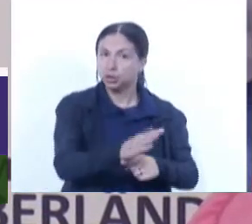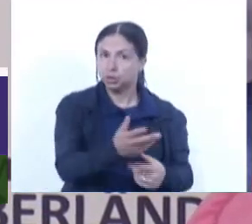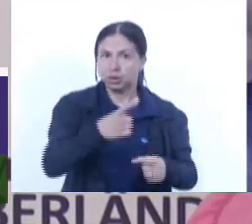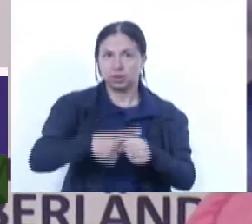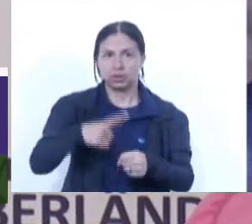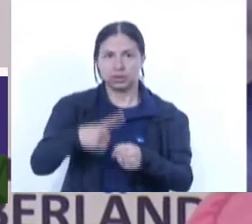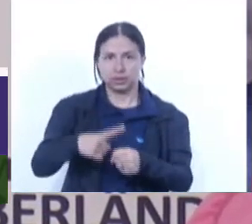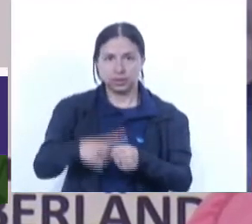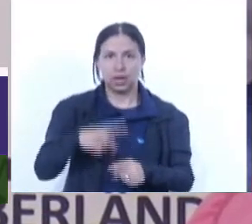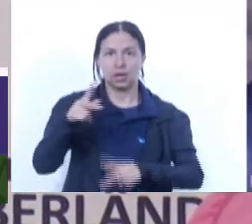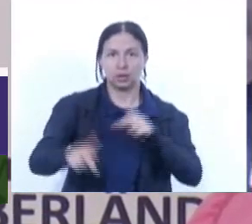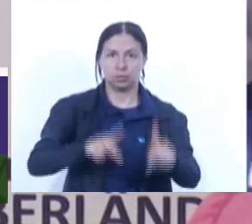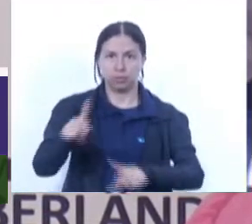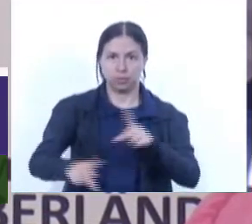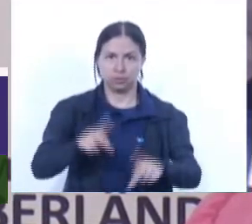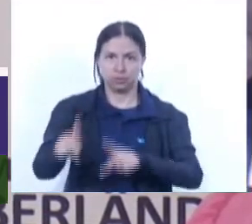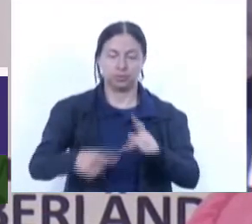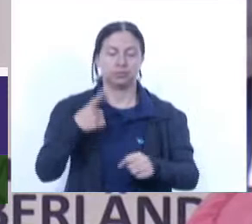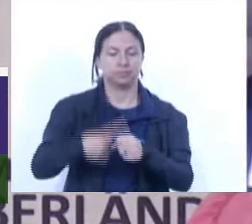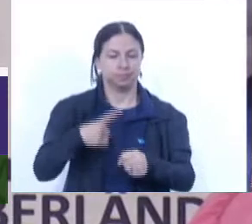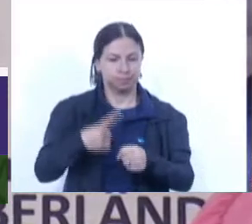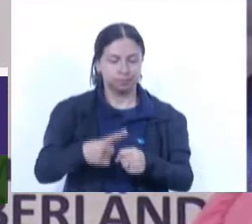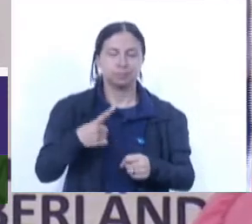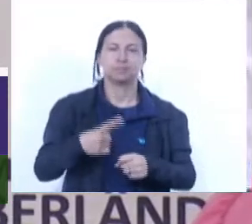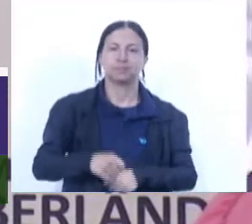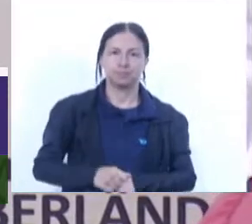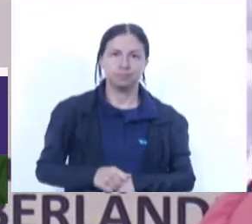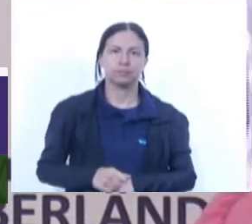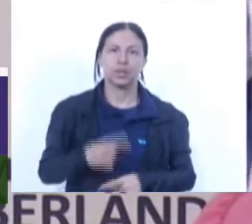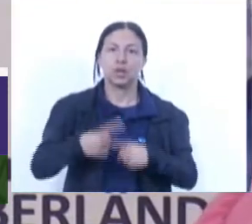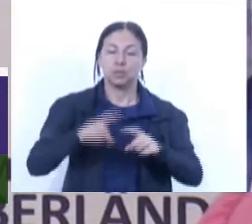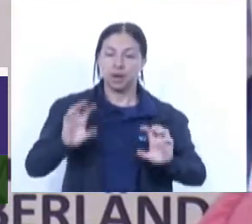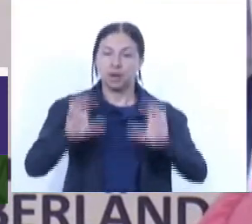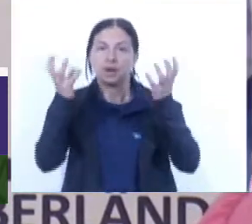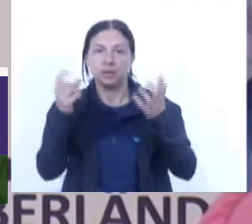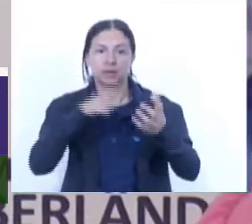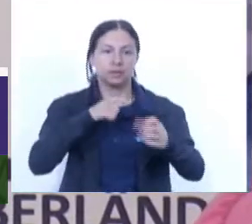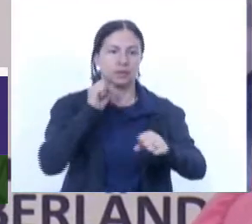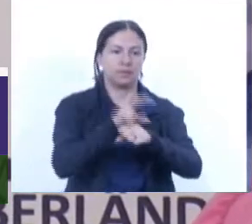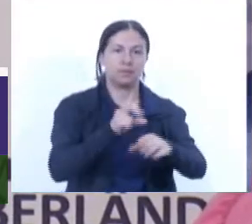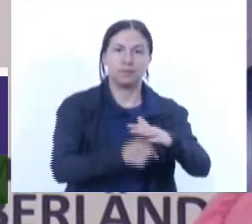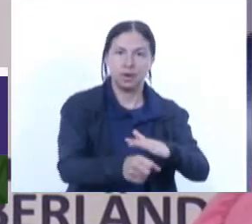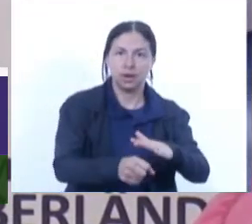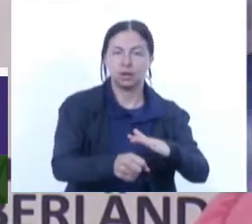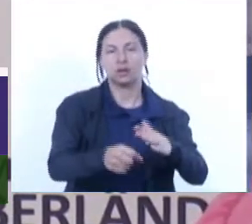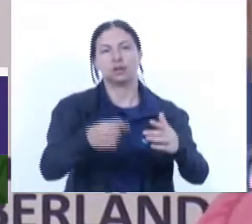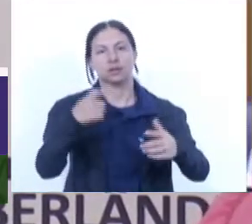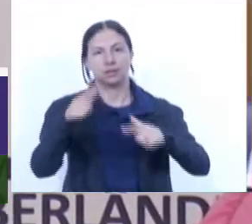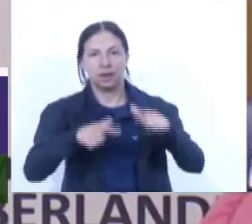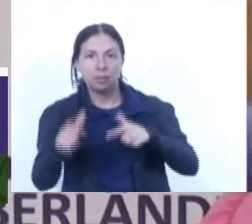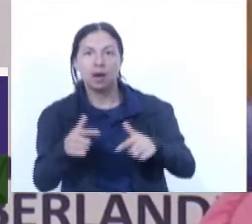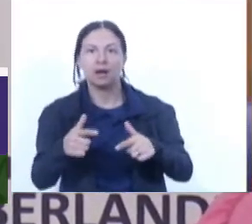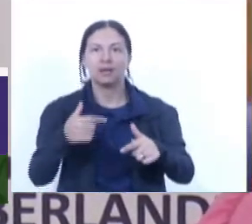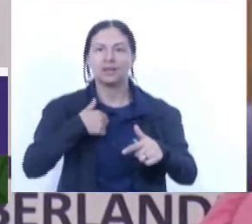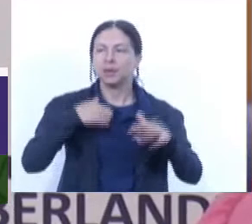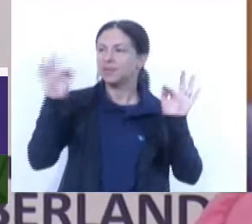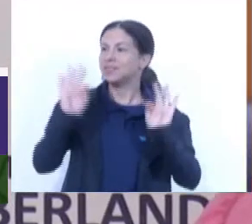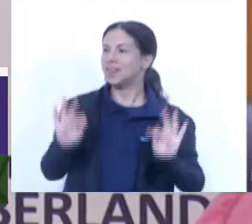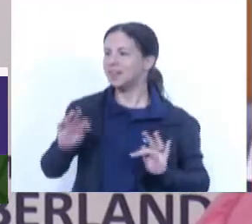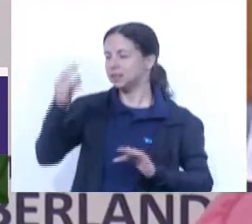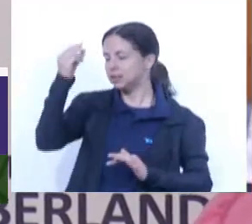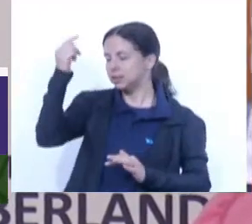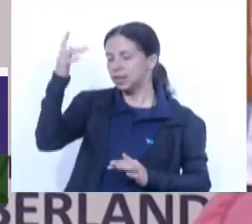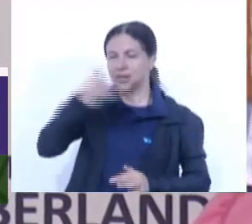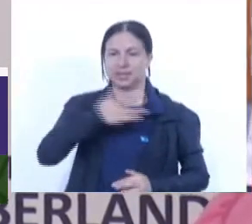para o nosso povo porque realmente evento ele gera não apenas emprego e renda mas é entretenimento é Saúde Mental é alegria